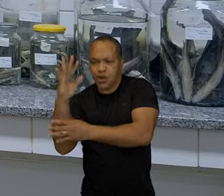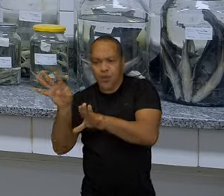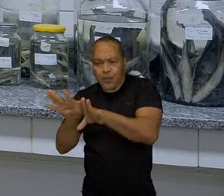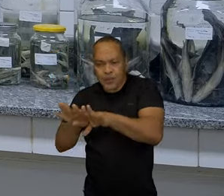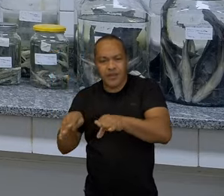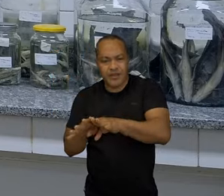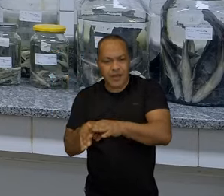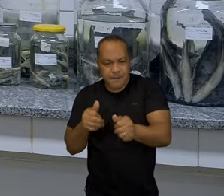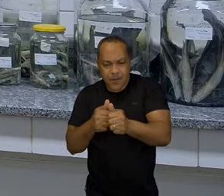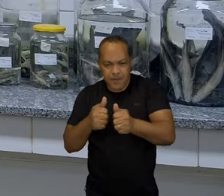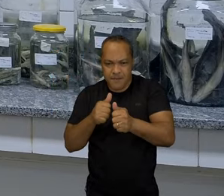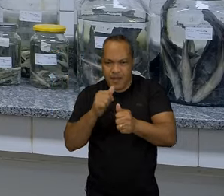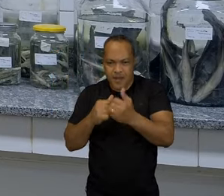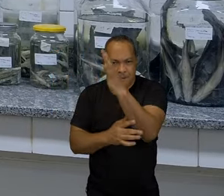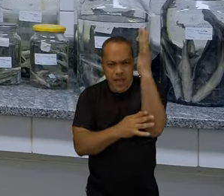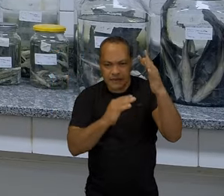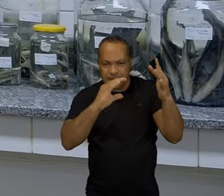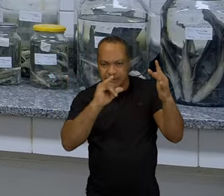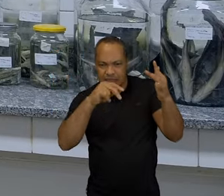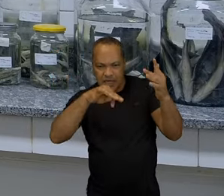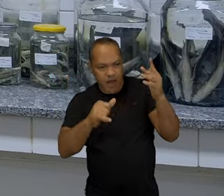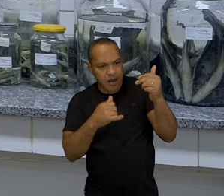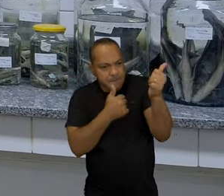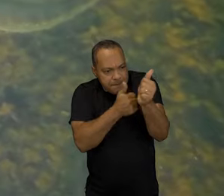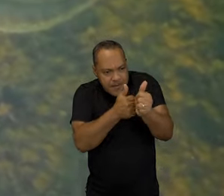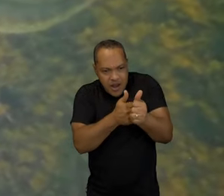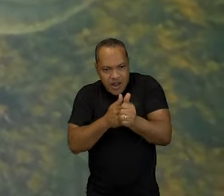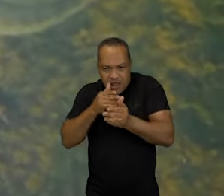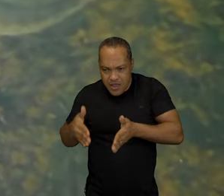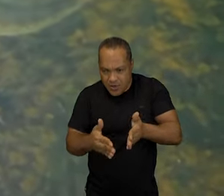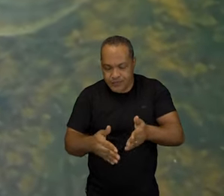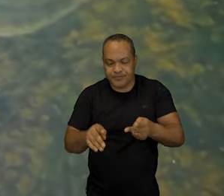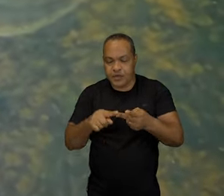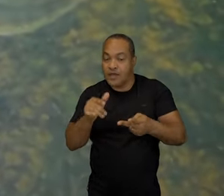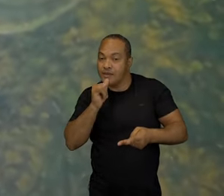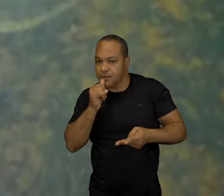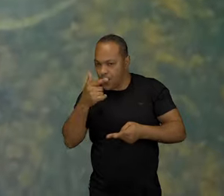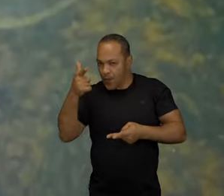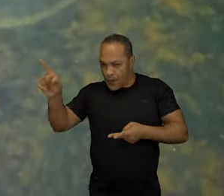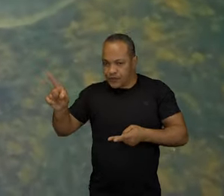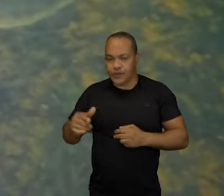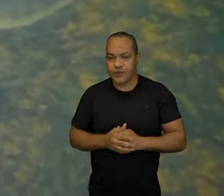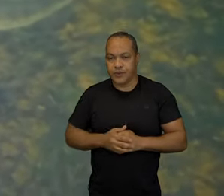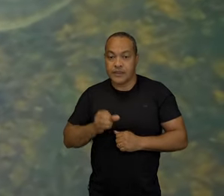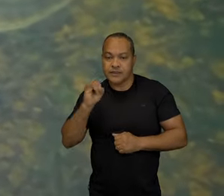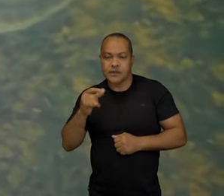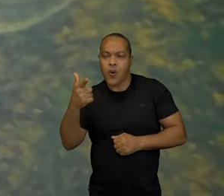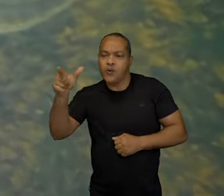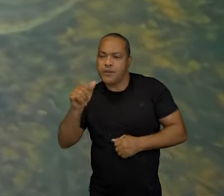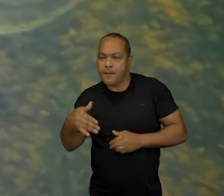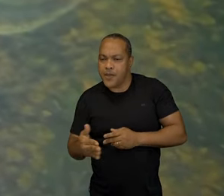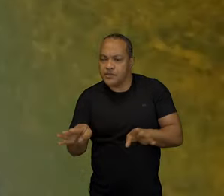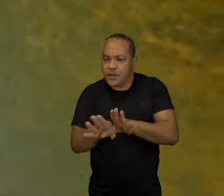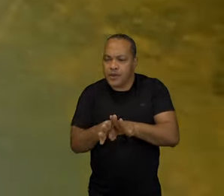manutenção da mata ciliar, a vegetação do entorno dos rios. Um outro exemplo bastante interessante é no caso de espécies de